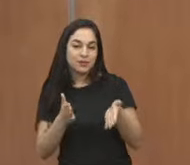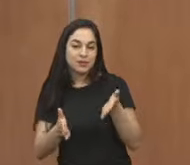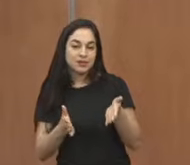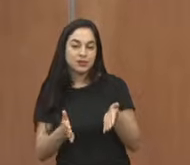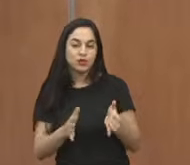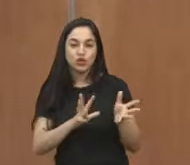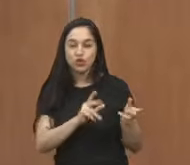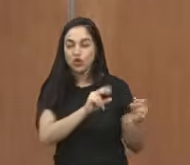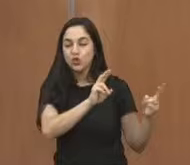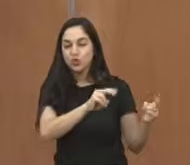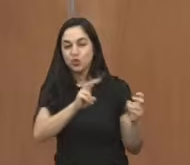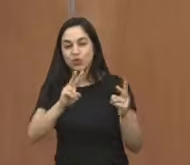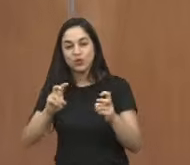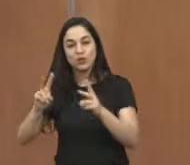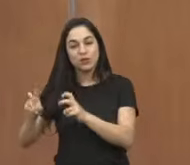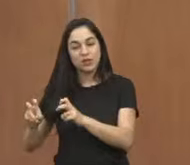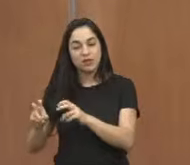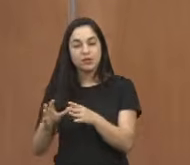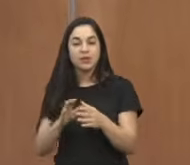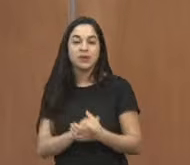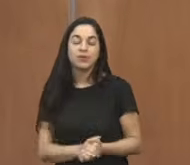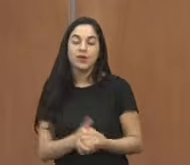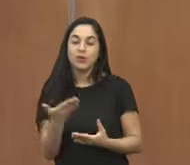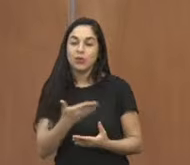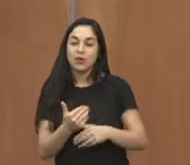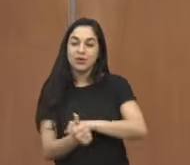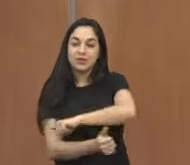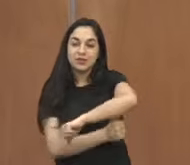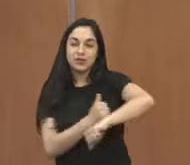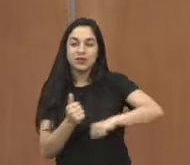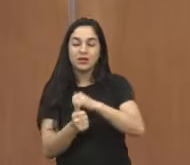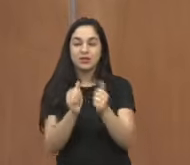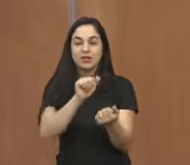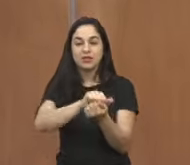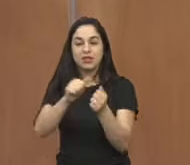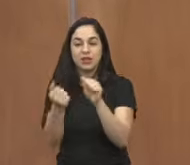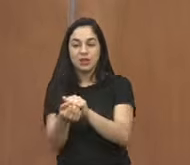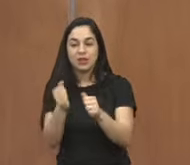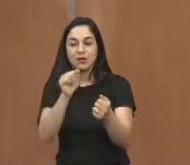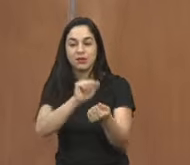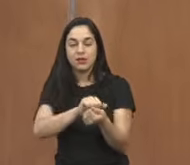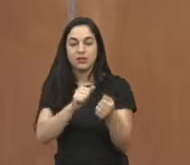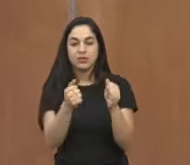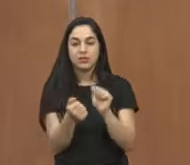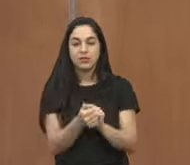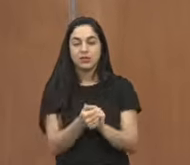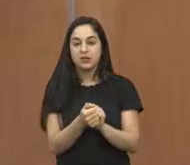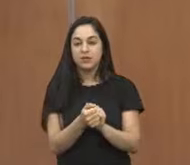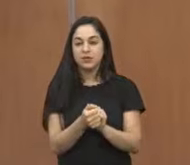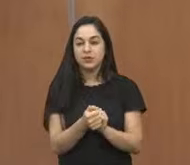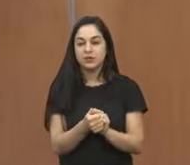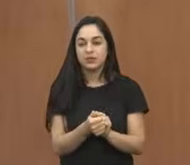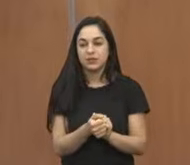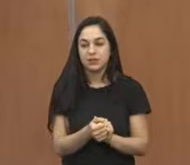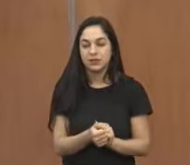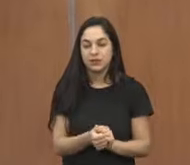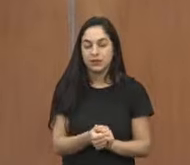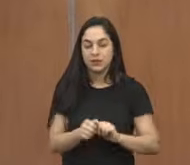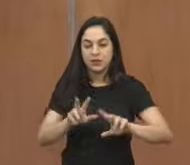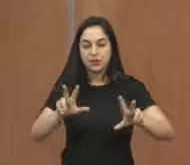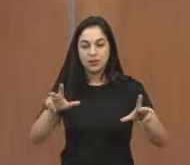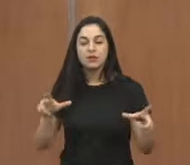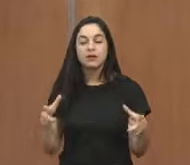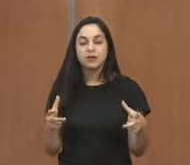matérias. Por fim, com essas alterações e adequações, a Câmara Municipal de Jacareí reafirma